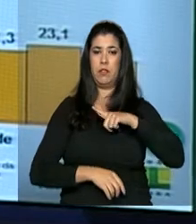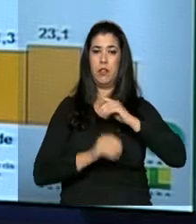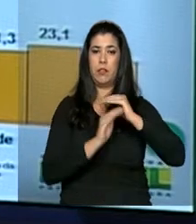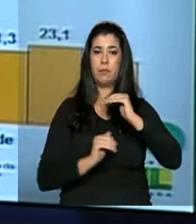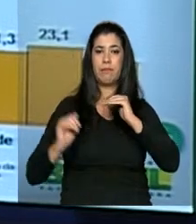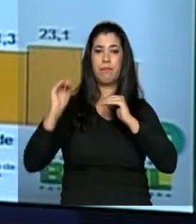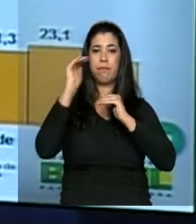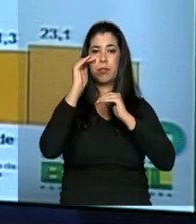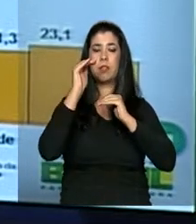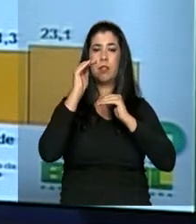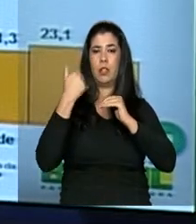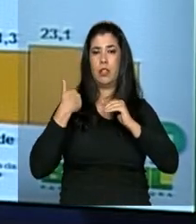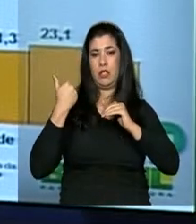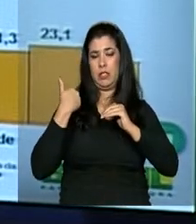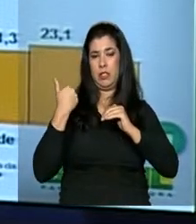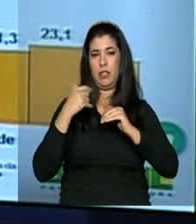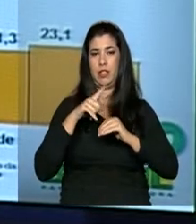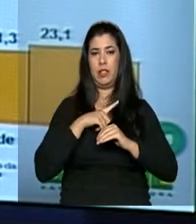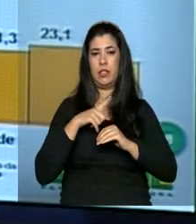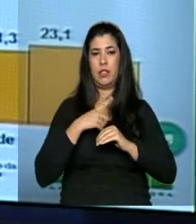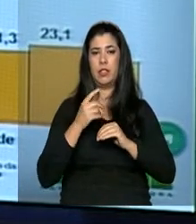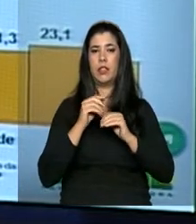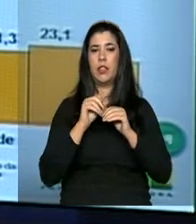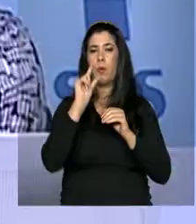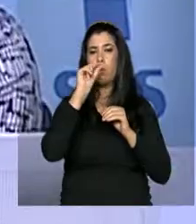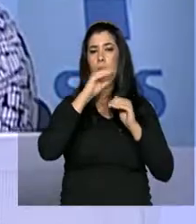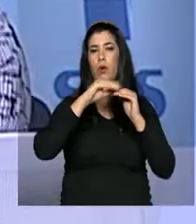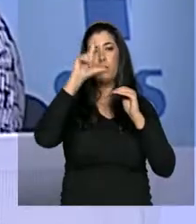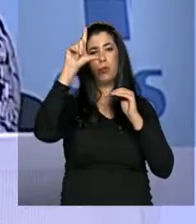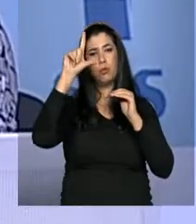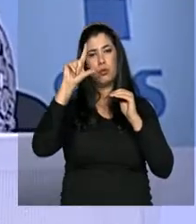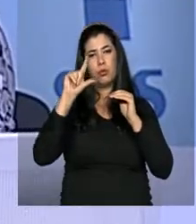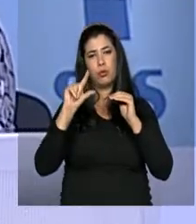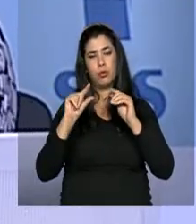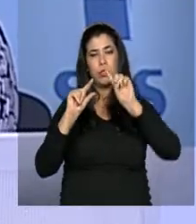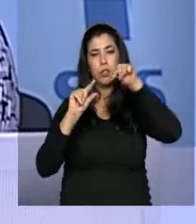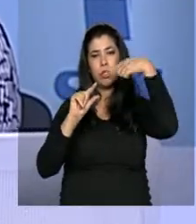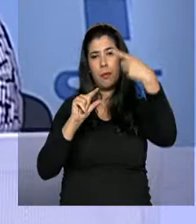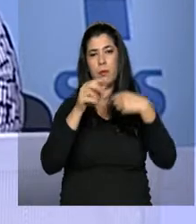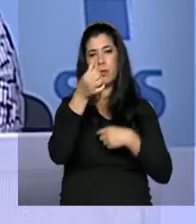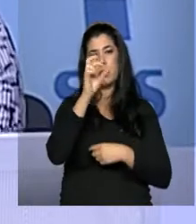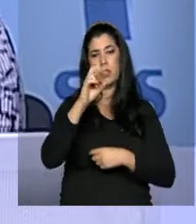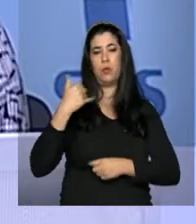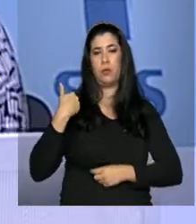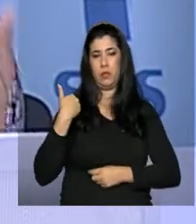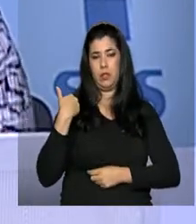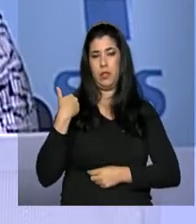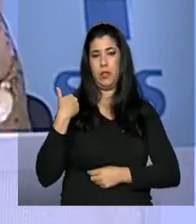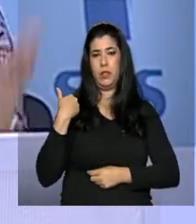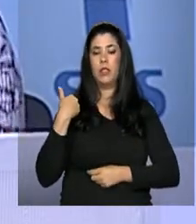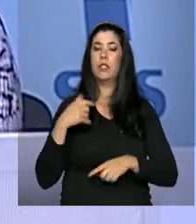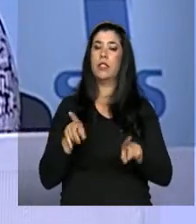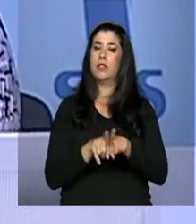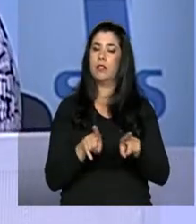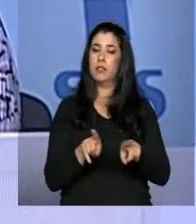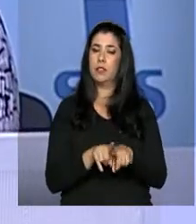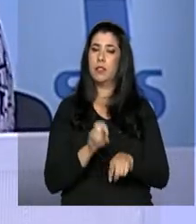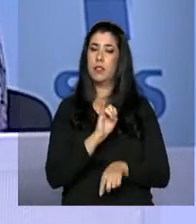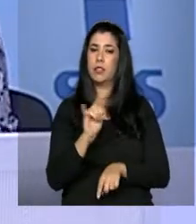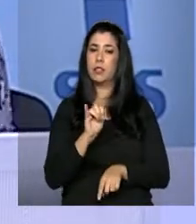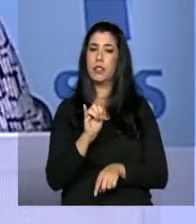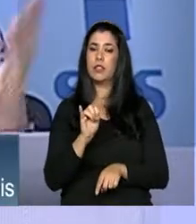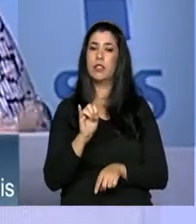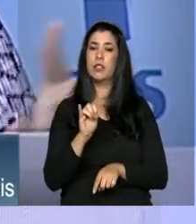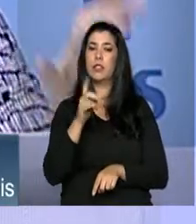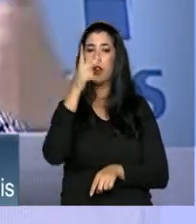da idade, né, só tem um leve declínio após os 65 anos. Então, depois que